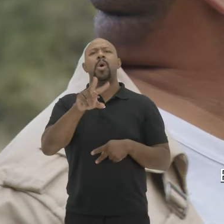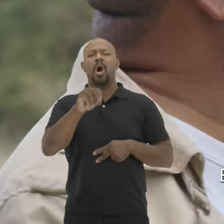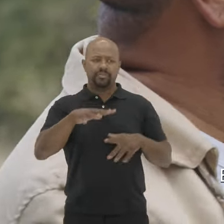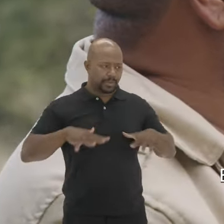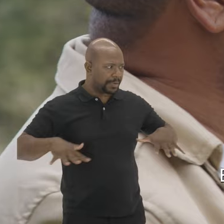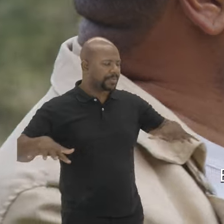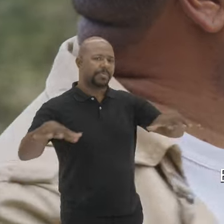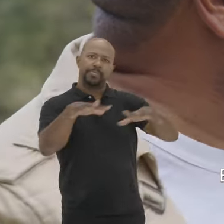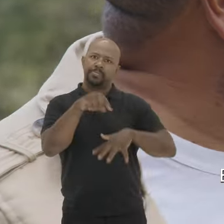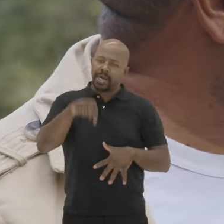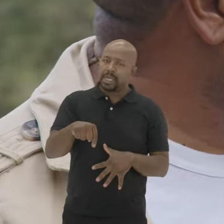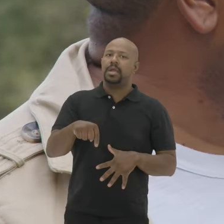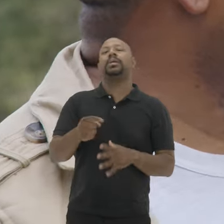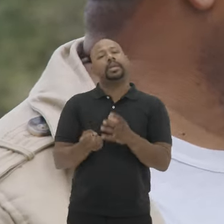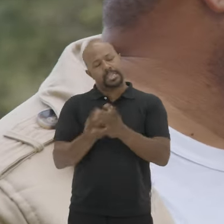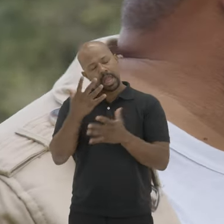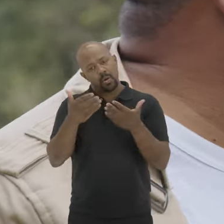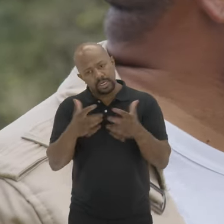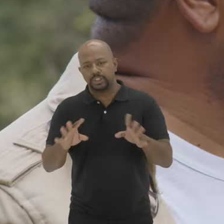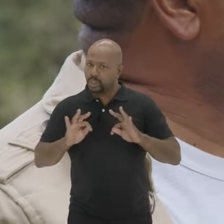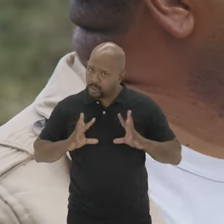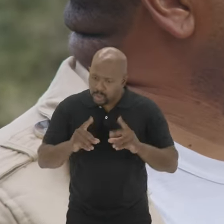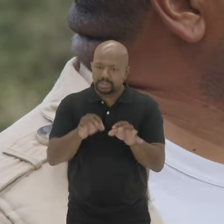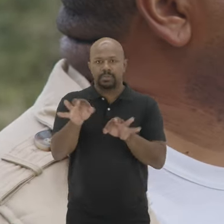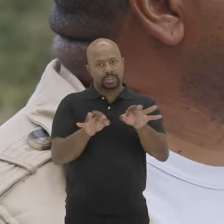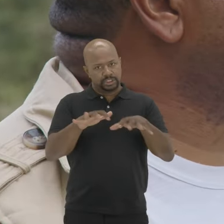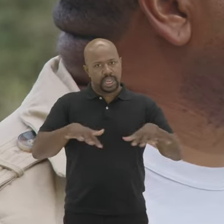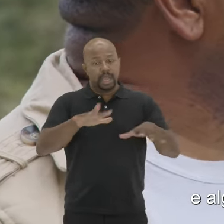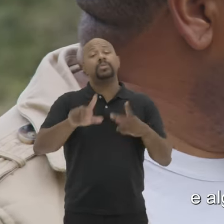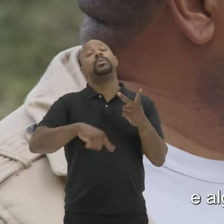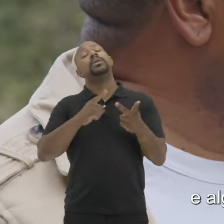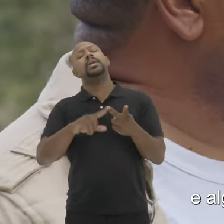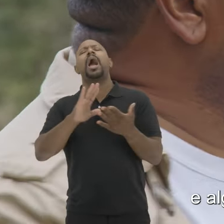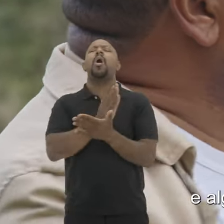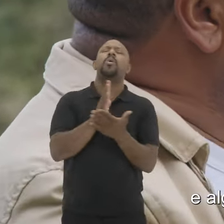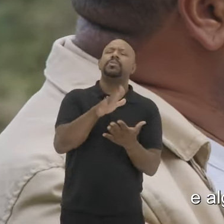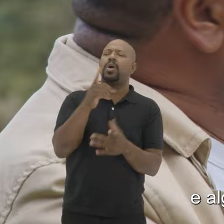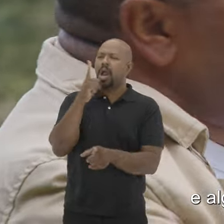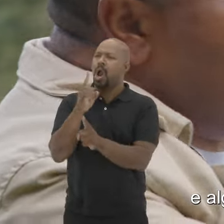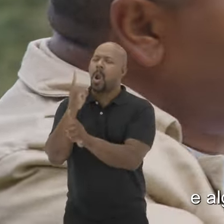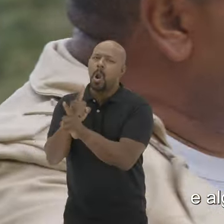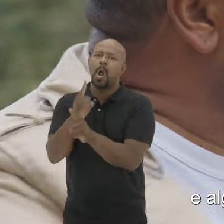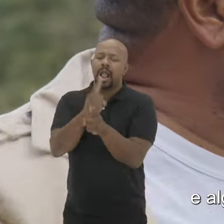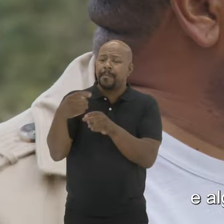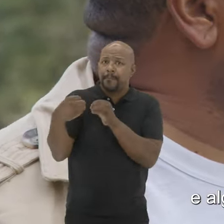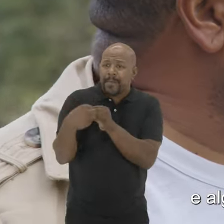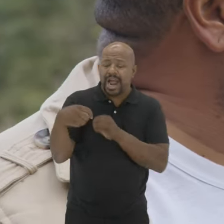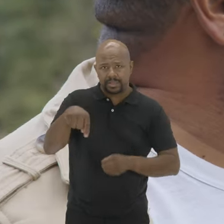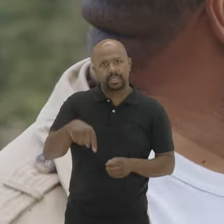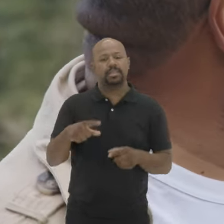povoados aqui na nossa região central que deram origem então a todo esse projeto Missioneiro e algumas foram localizadas